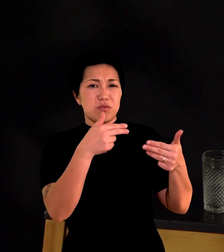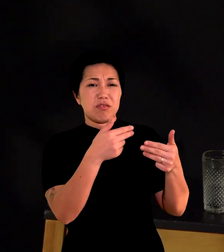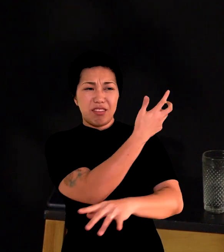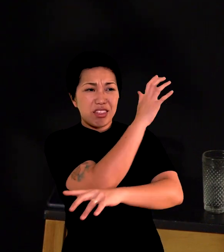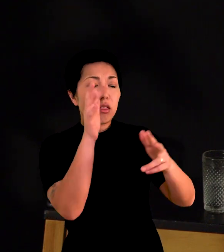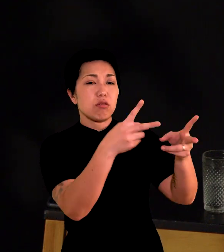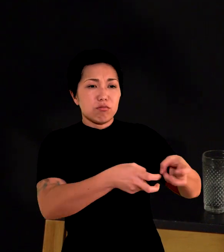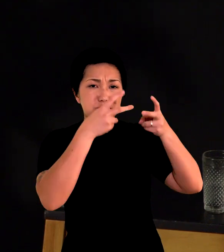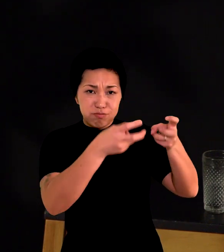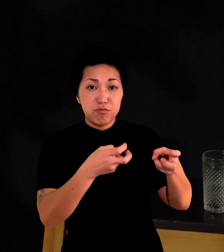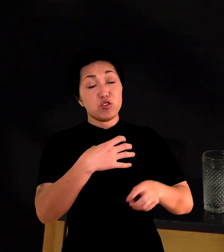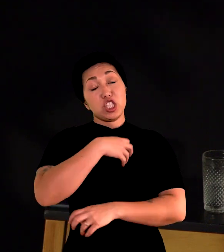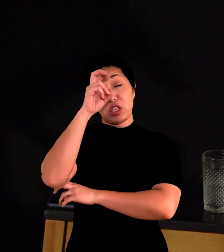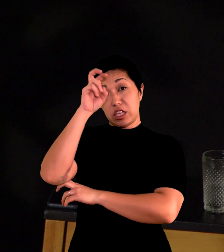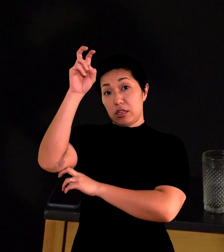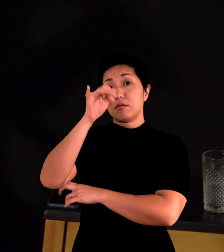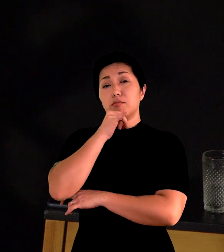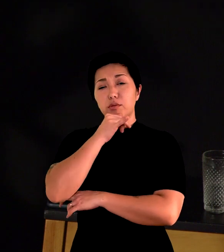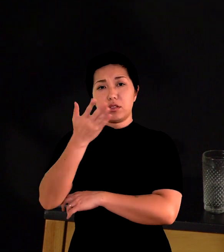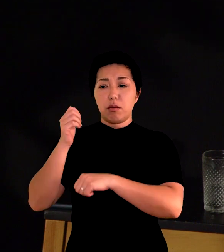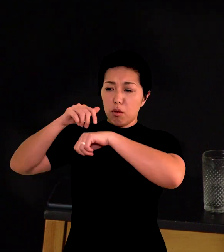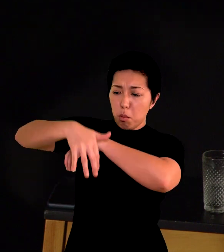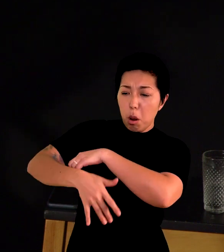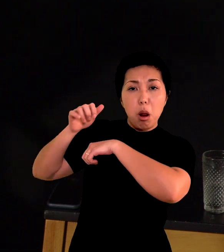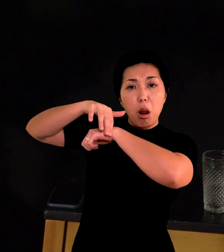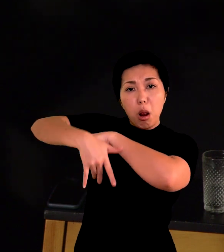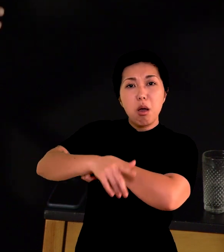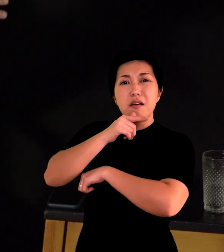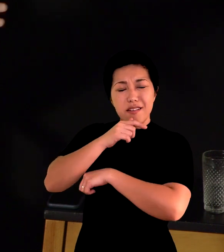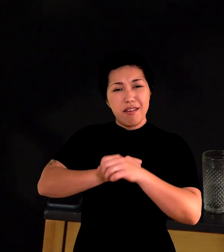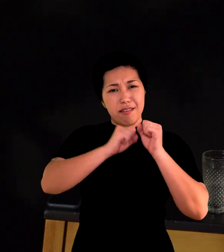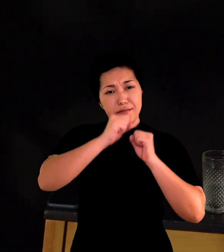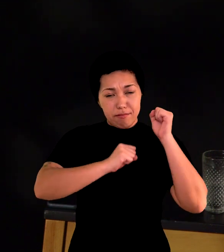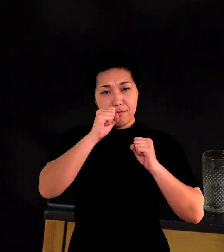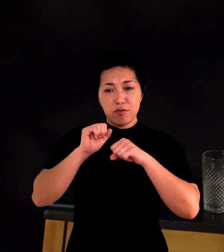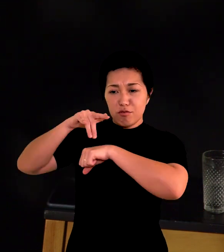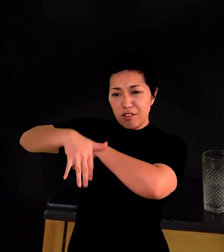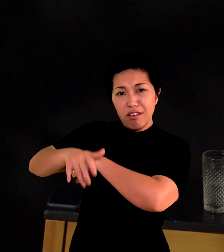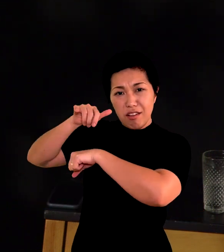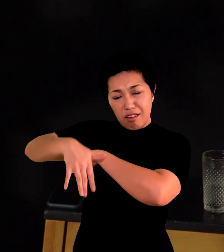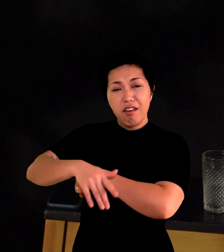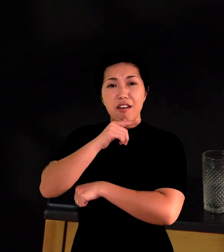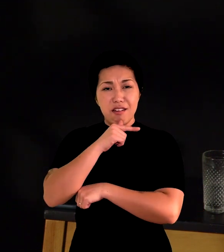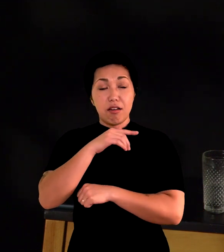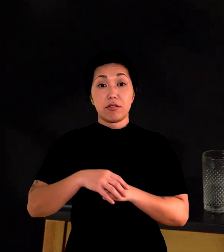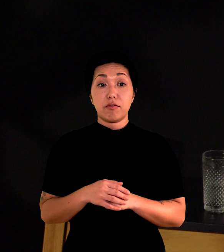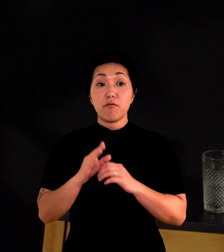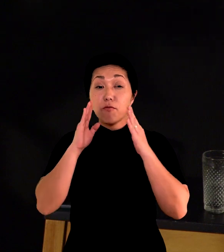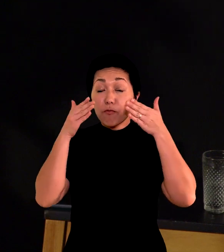meu ver, né? Uma das coisas é pegar, por exemplo, a cascata de hidrelétricas que a gente tem, em